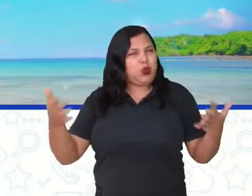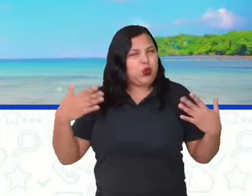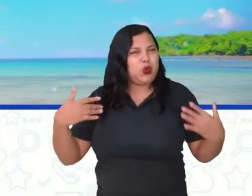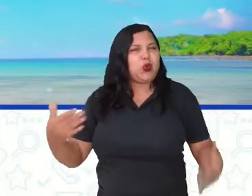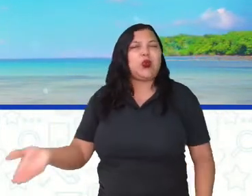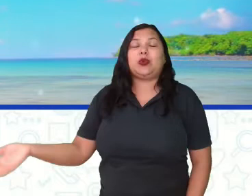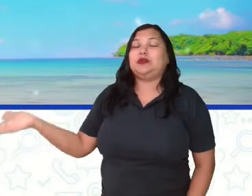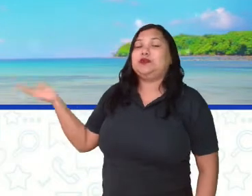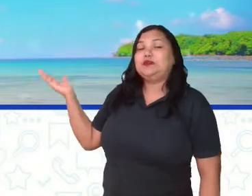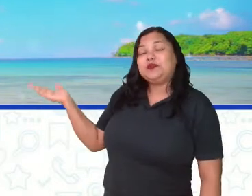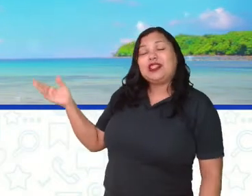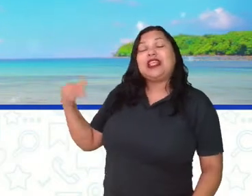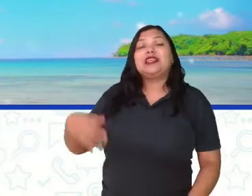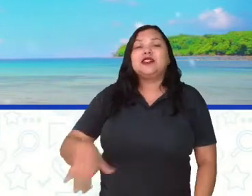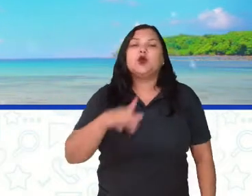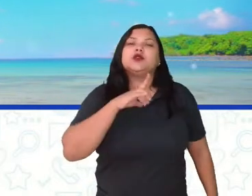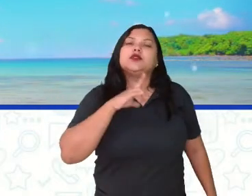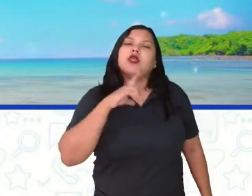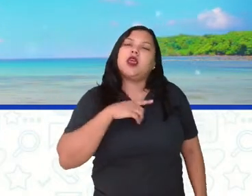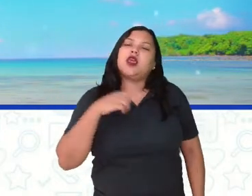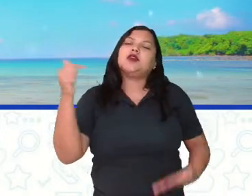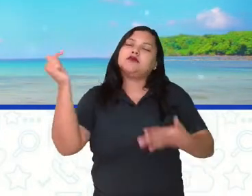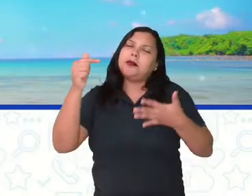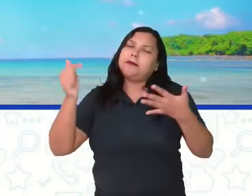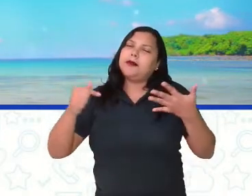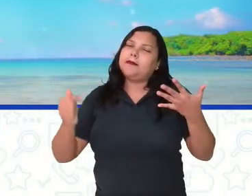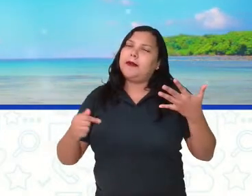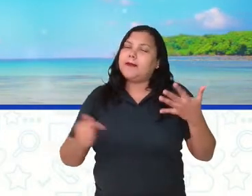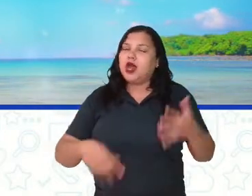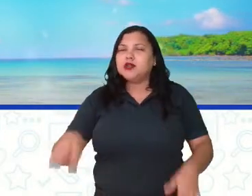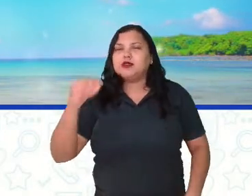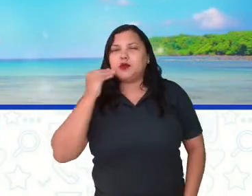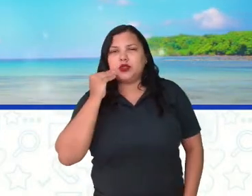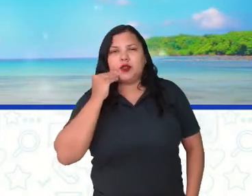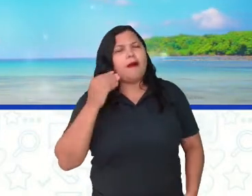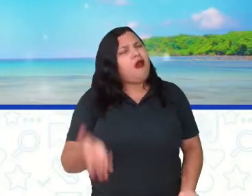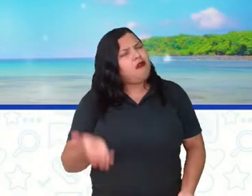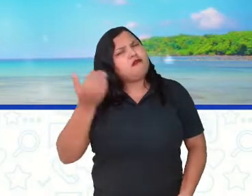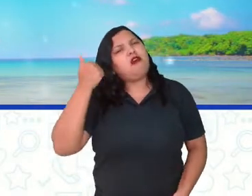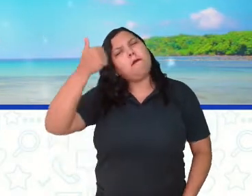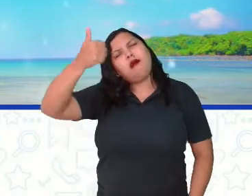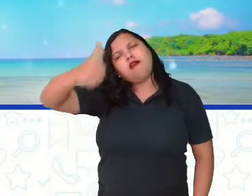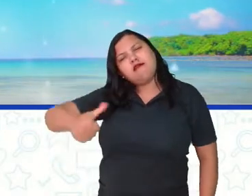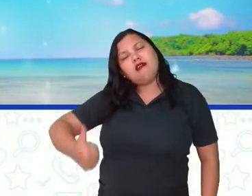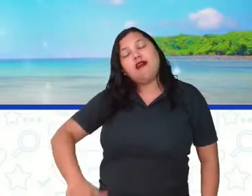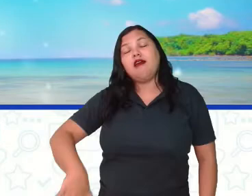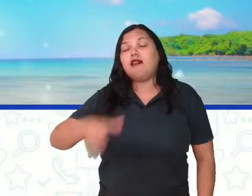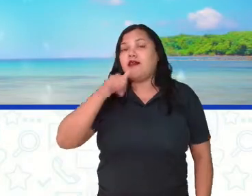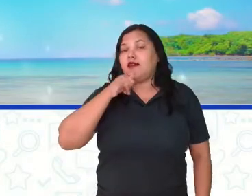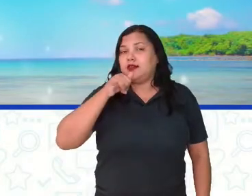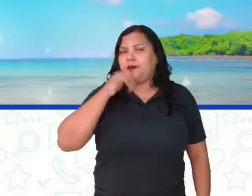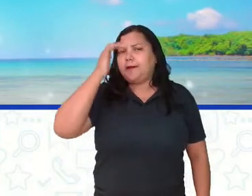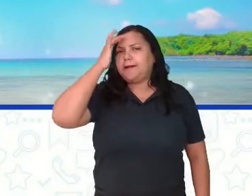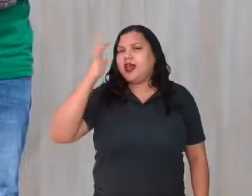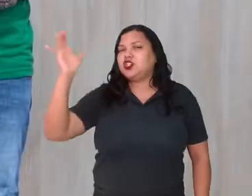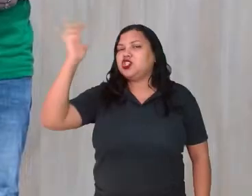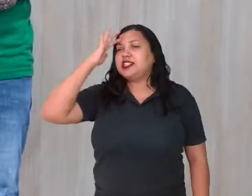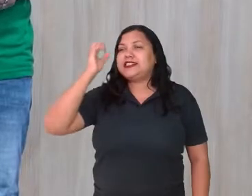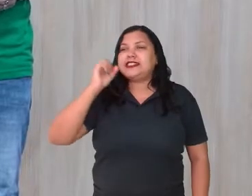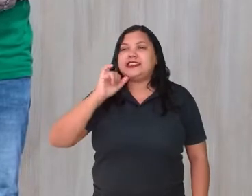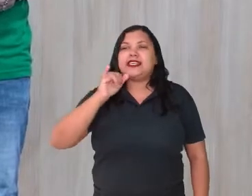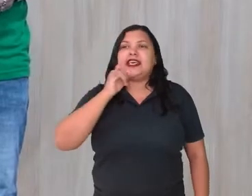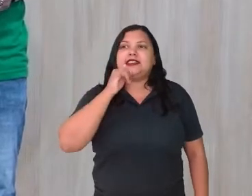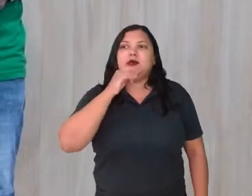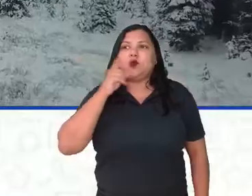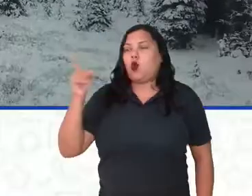forma. Então, existem essas possibilidades, tá certo? Mas bora avaliar, por exemplo, que imagina se a gente fizesse uma previsão